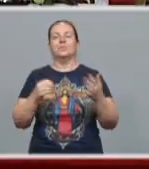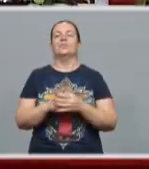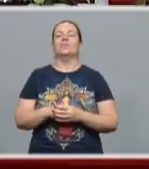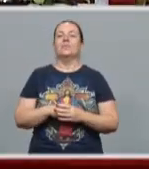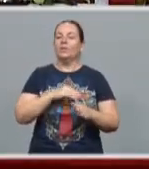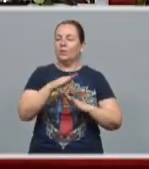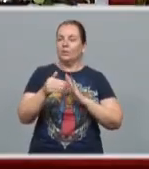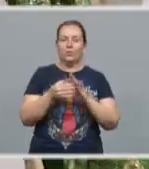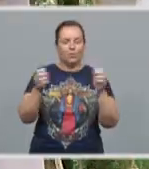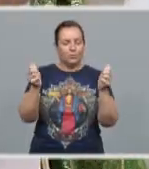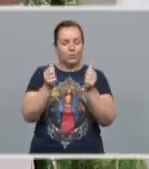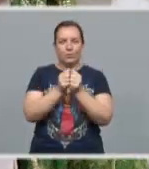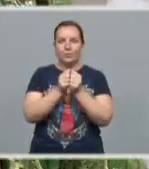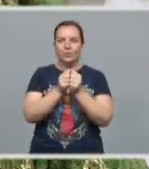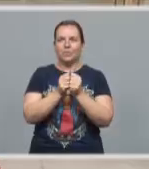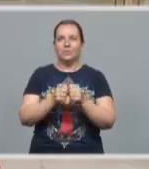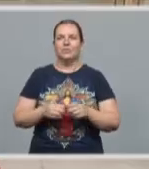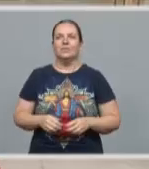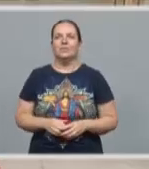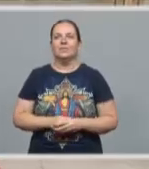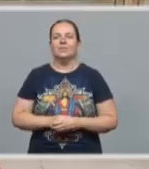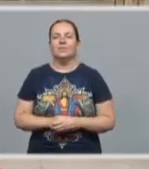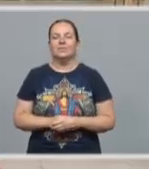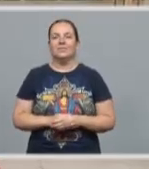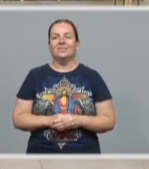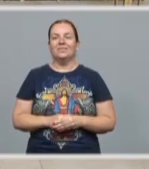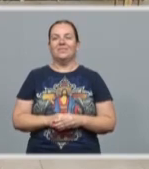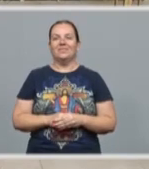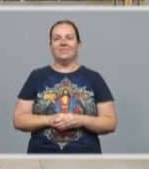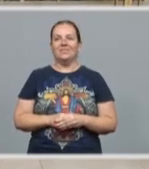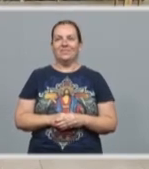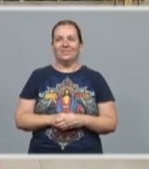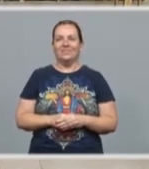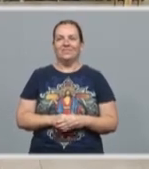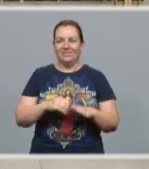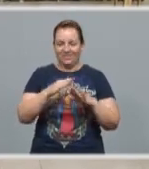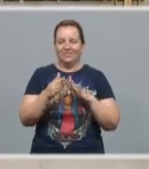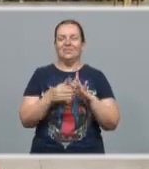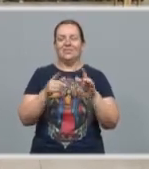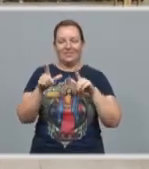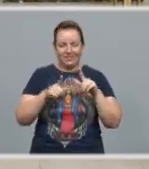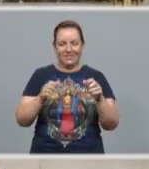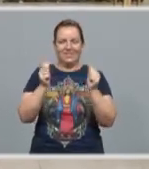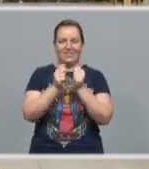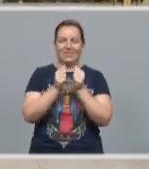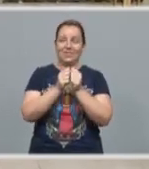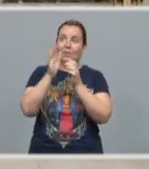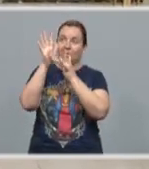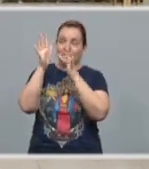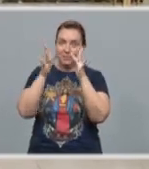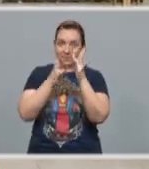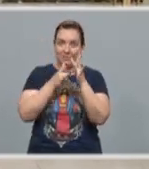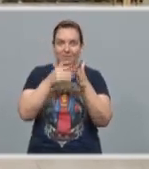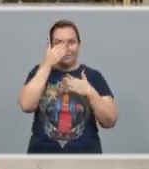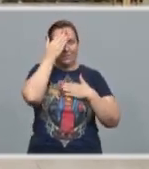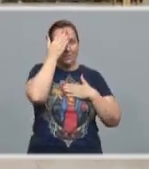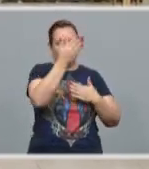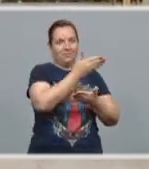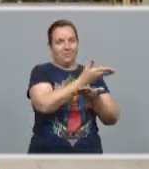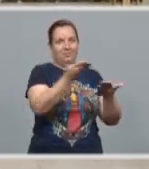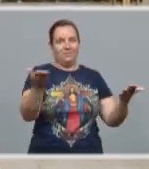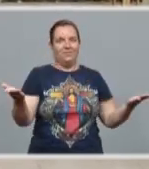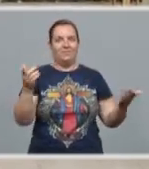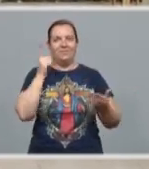santuário, funcionários e voluntários de todos os lugares, trabalhando para Cristo. Muito obrigado,